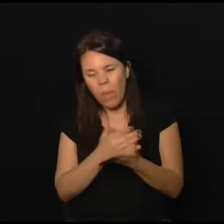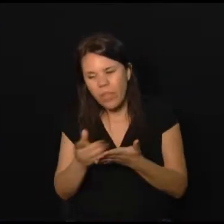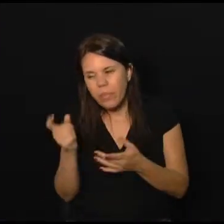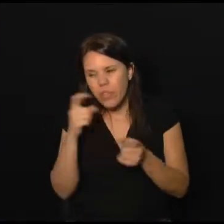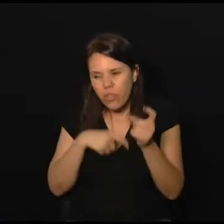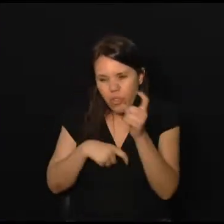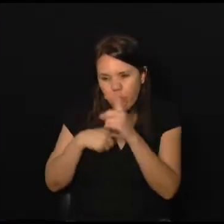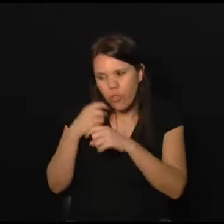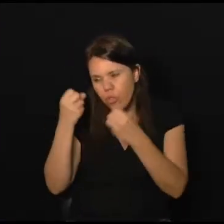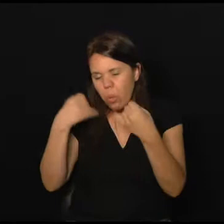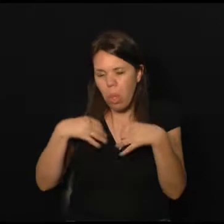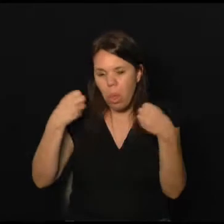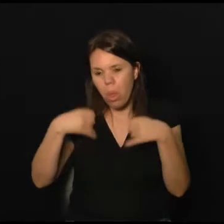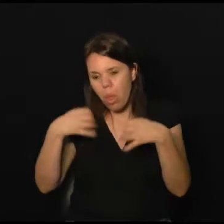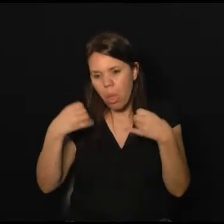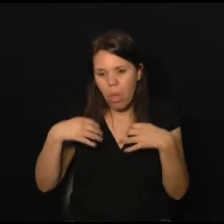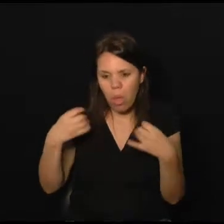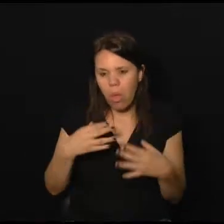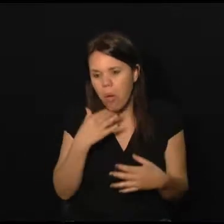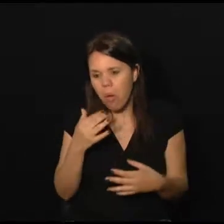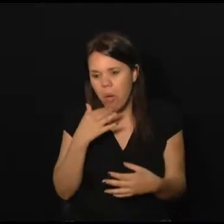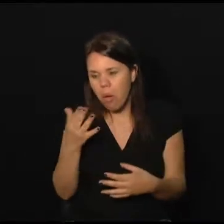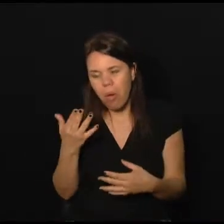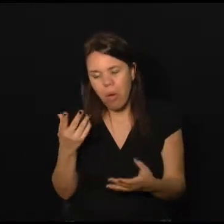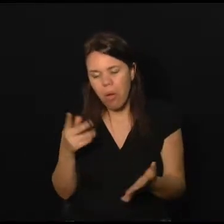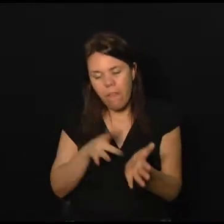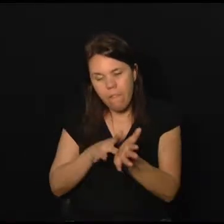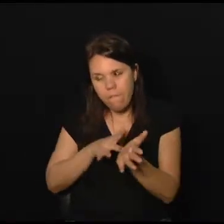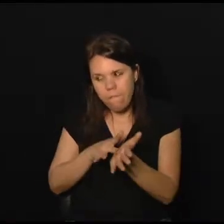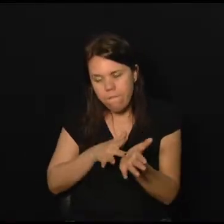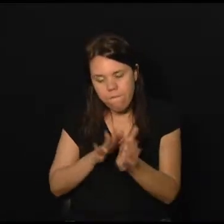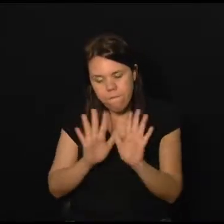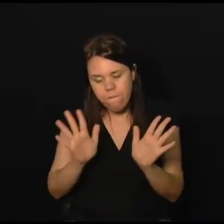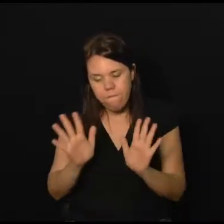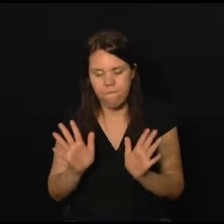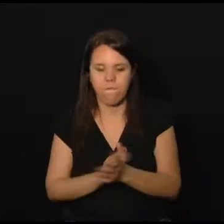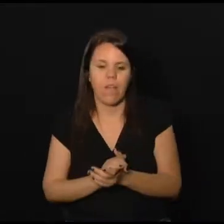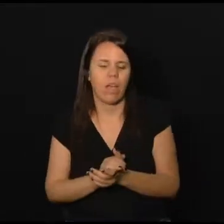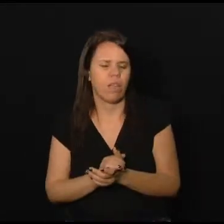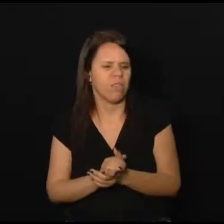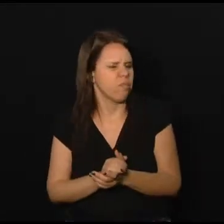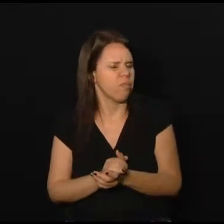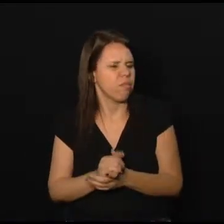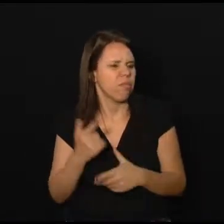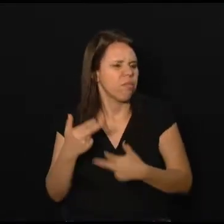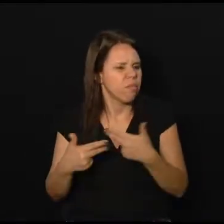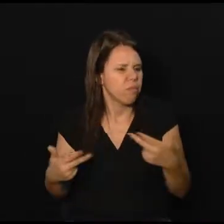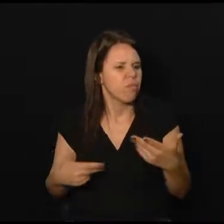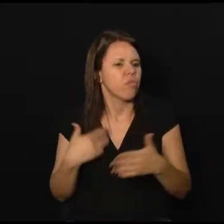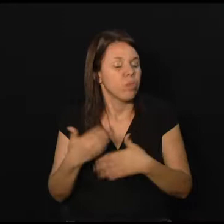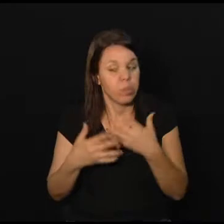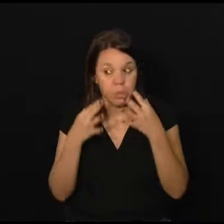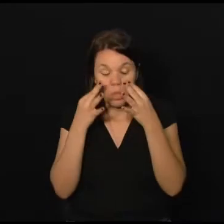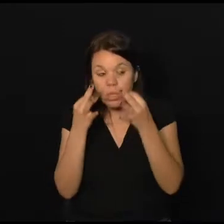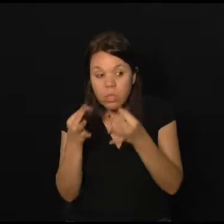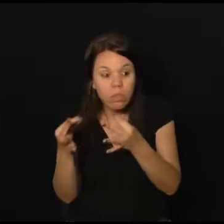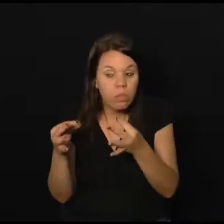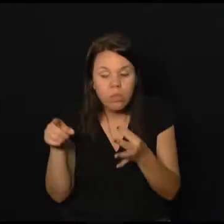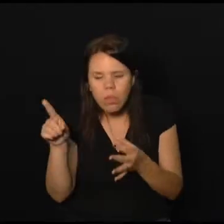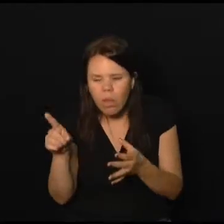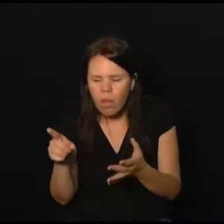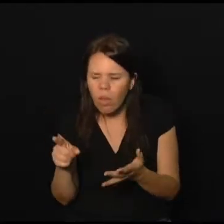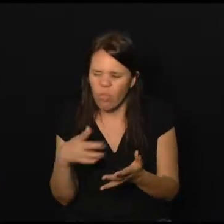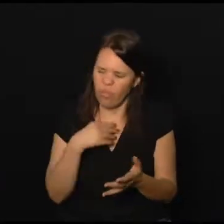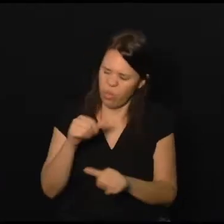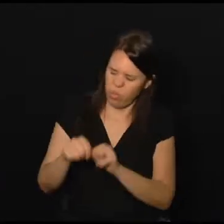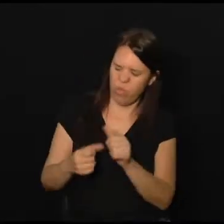começam justificativas que não têm nexo. Então, são alguns indícios que precisa prestar atenção. Só que o que